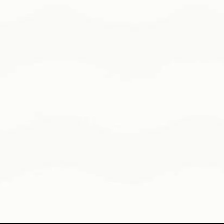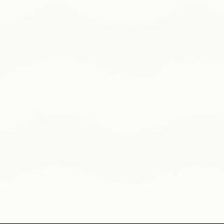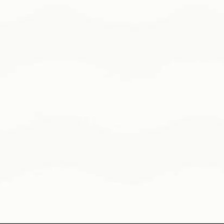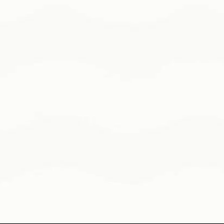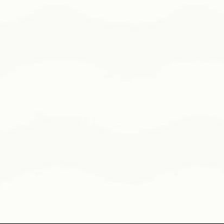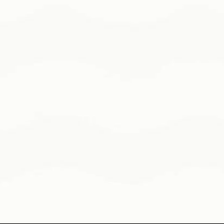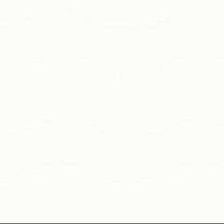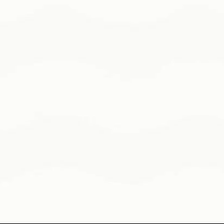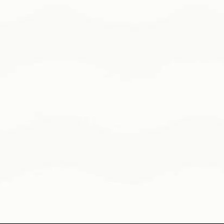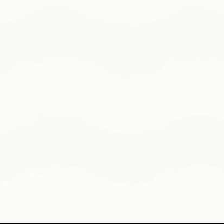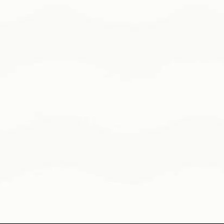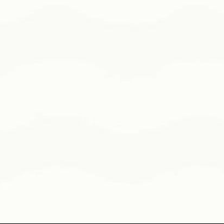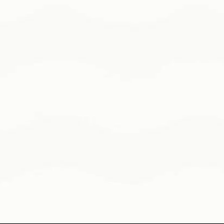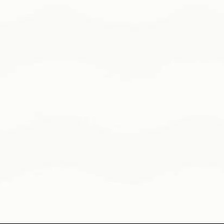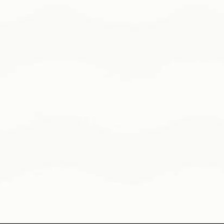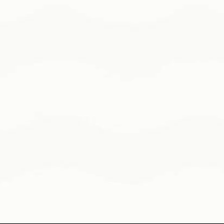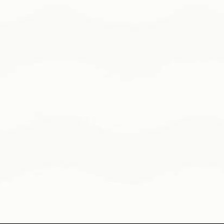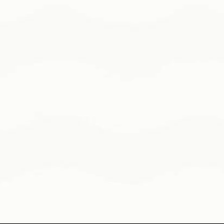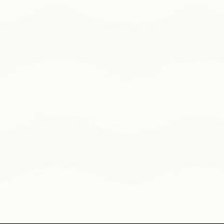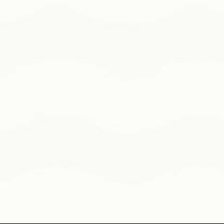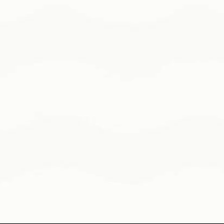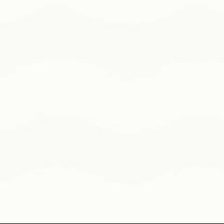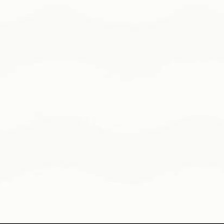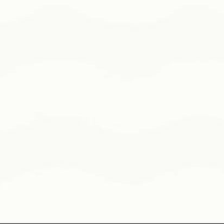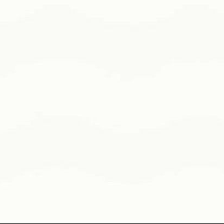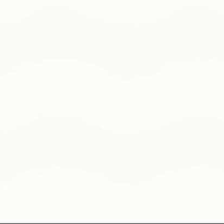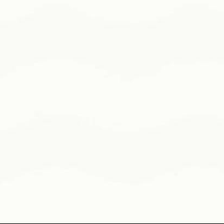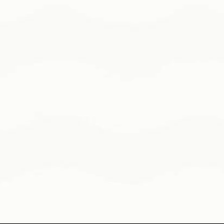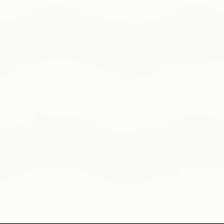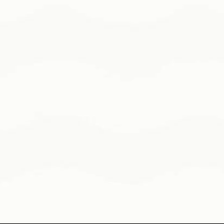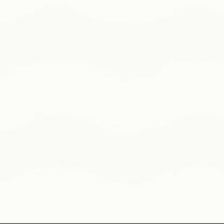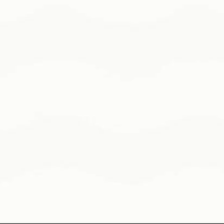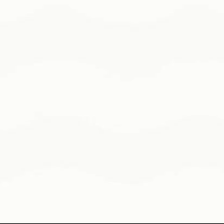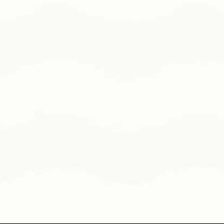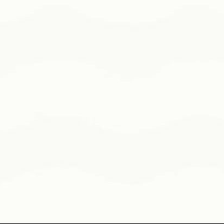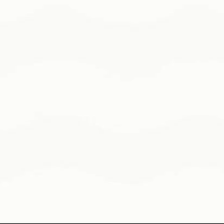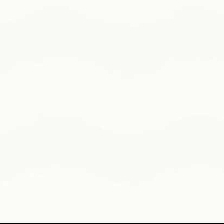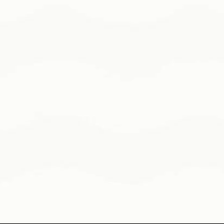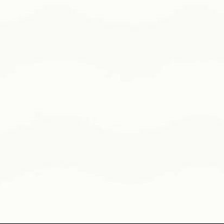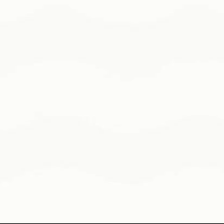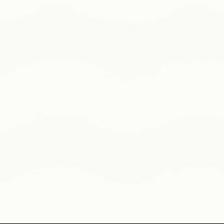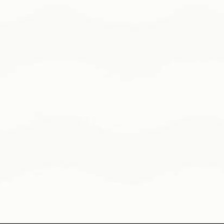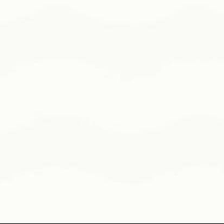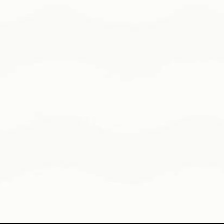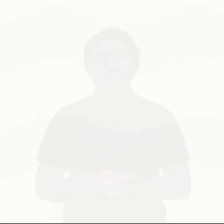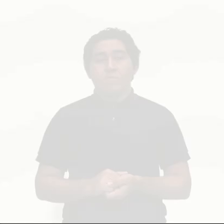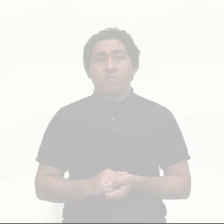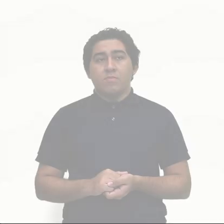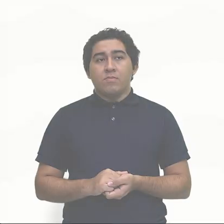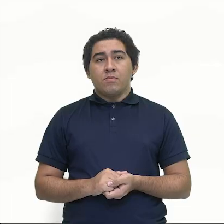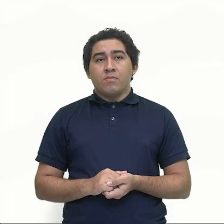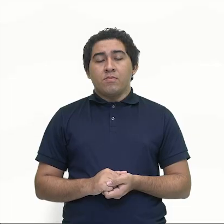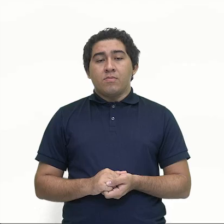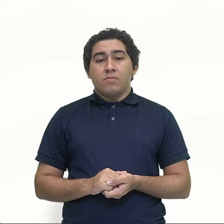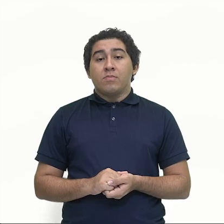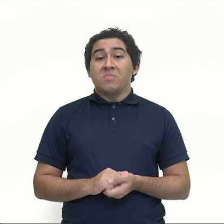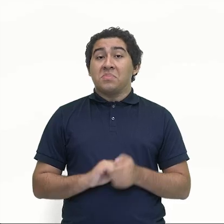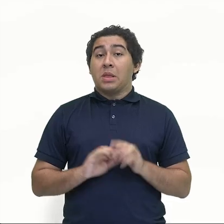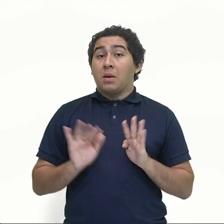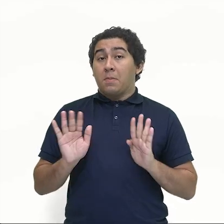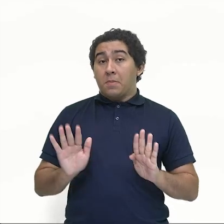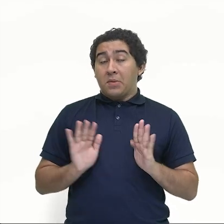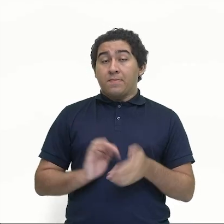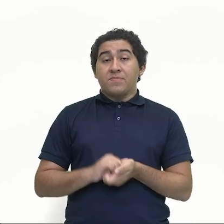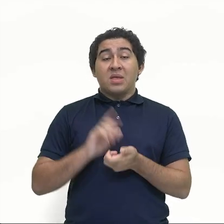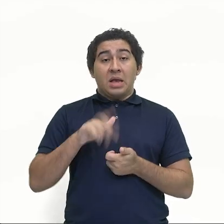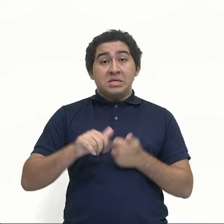or social origin, property, birth of or other status. Gente, este